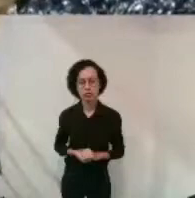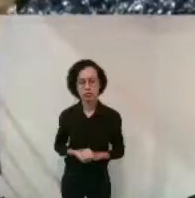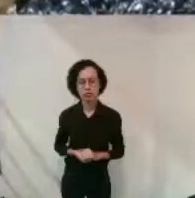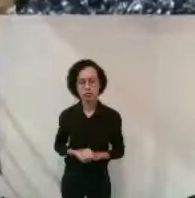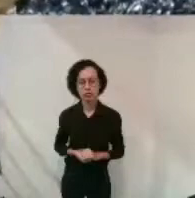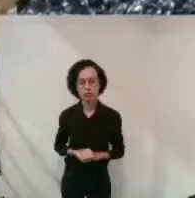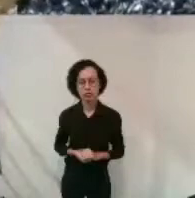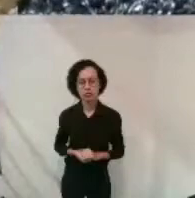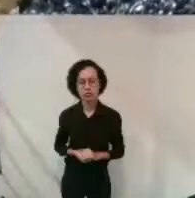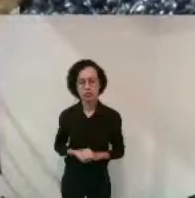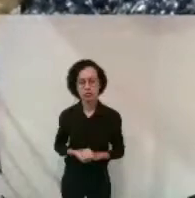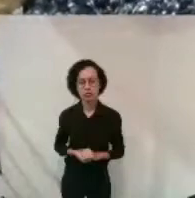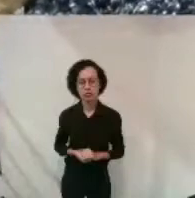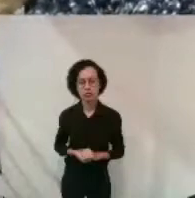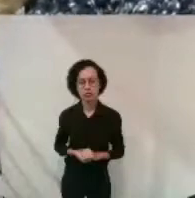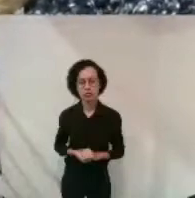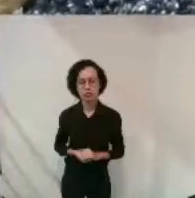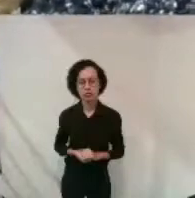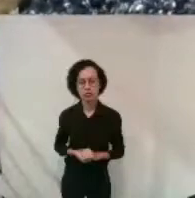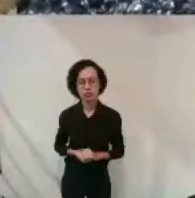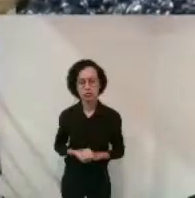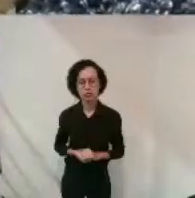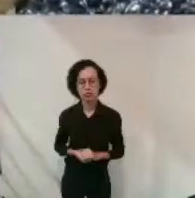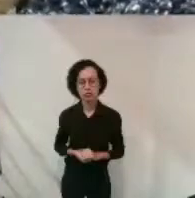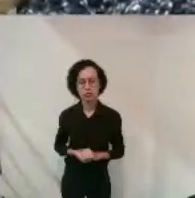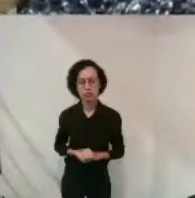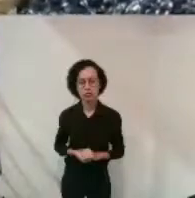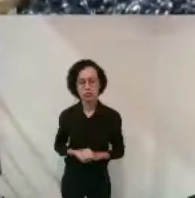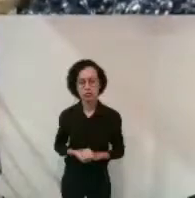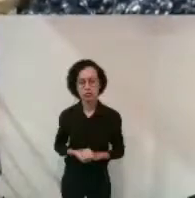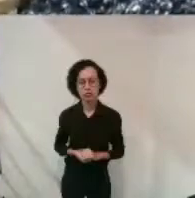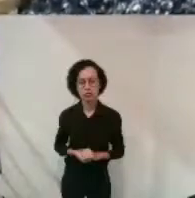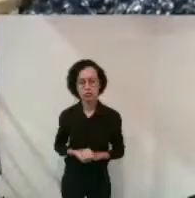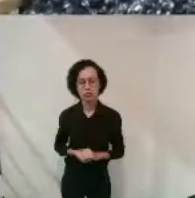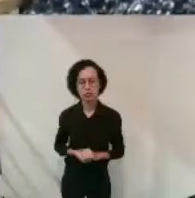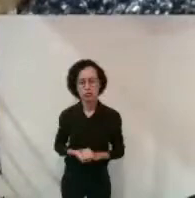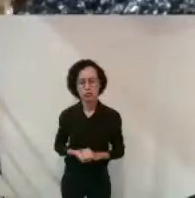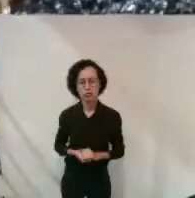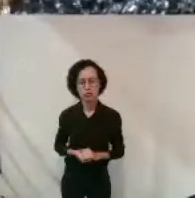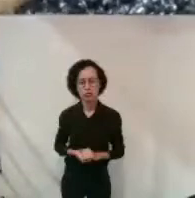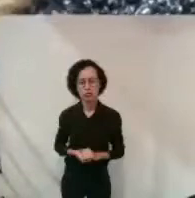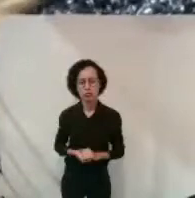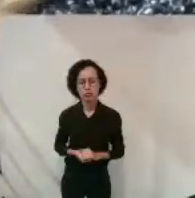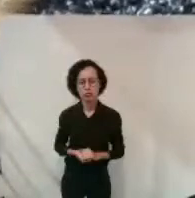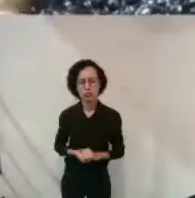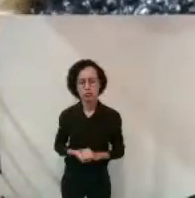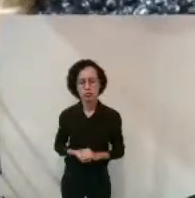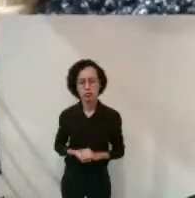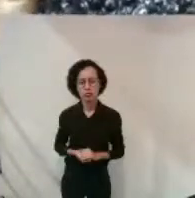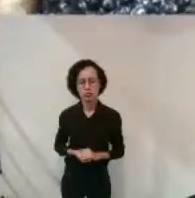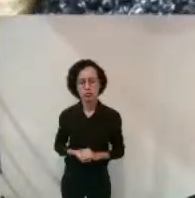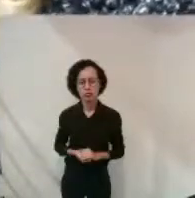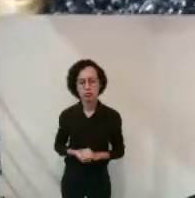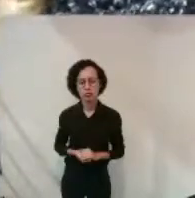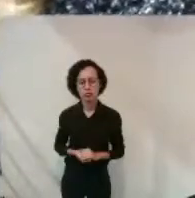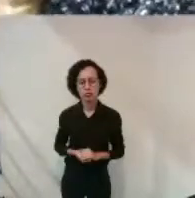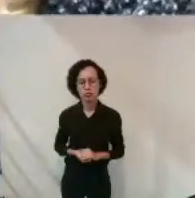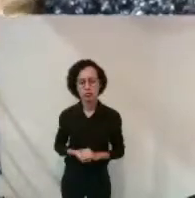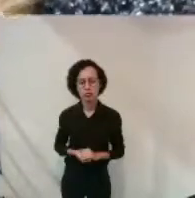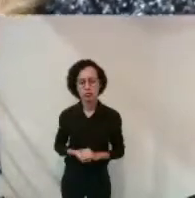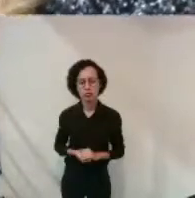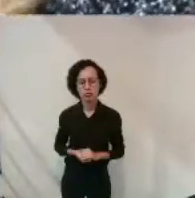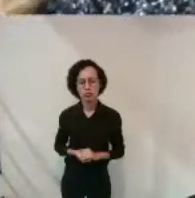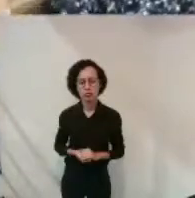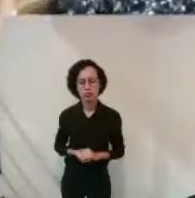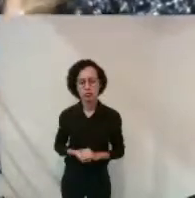O primeiro eixo temático que nós vamos abordar são os planos de resíduos sólidos. Esses planos, eles